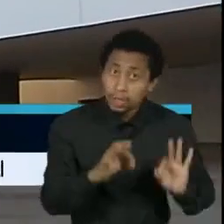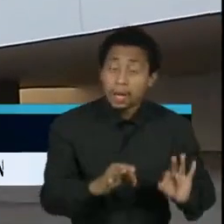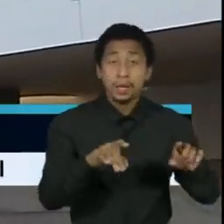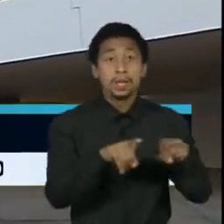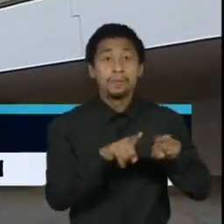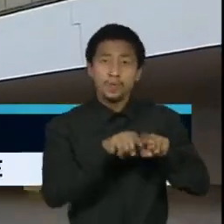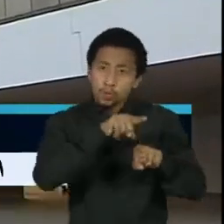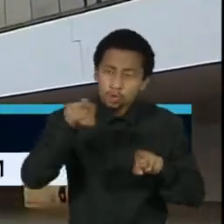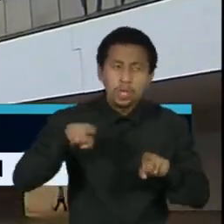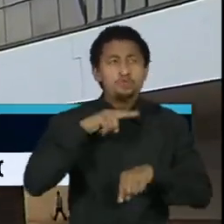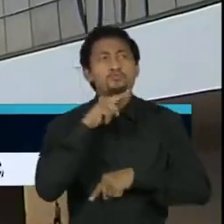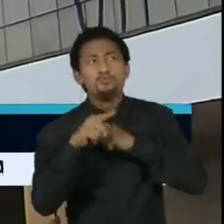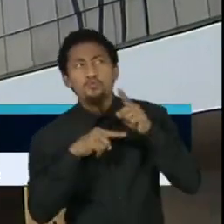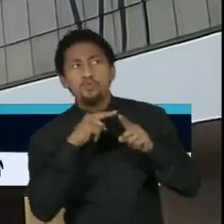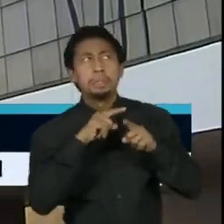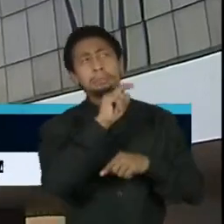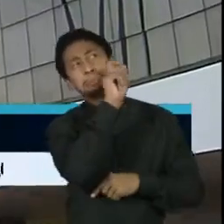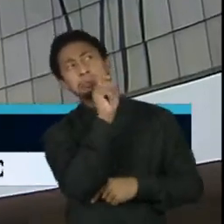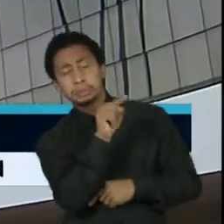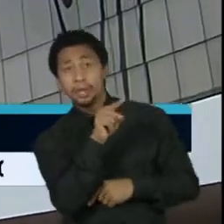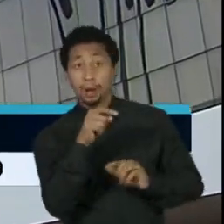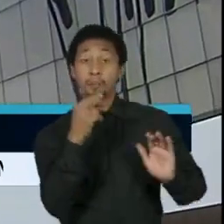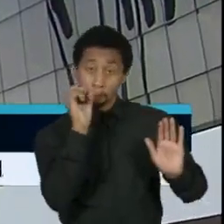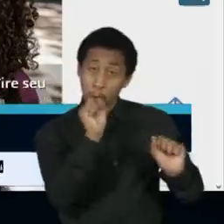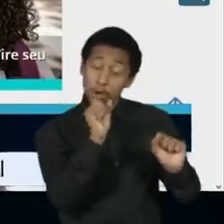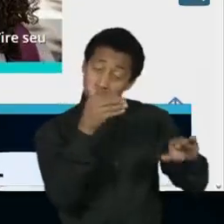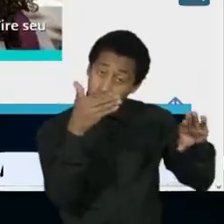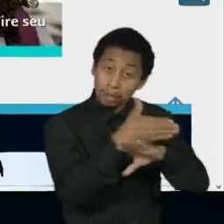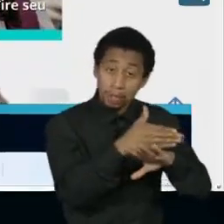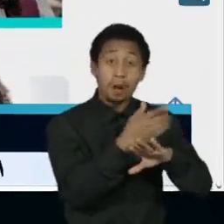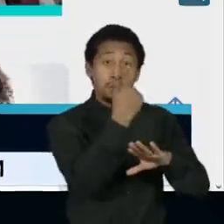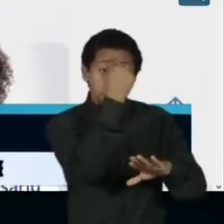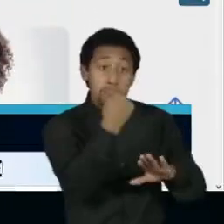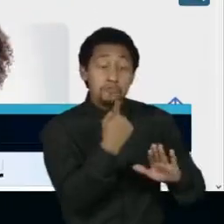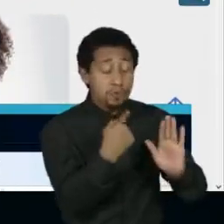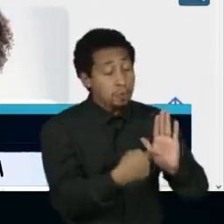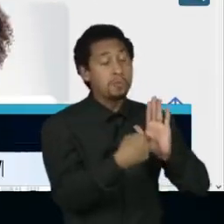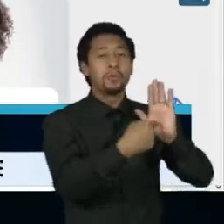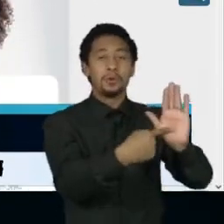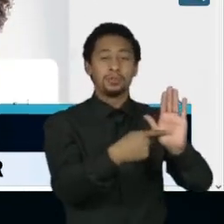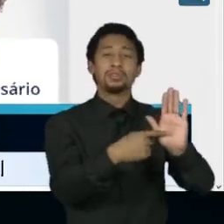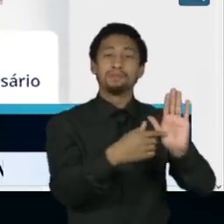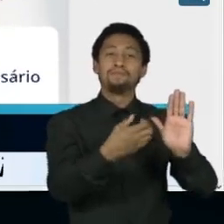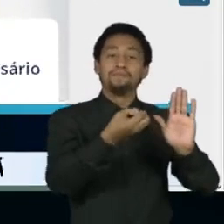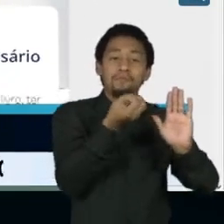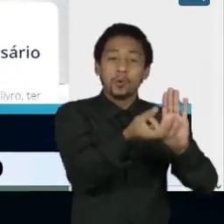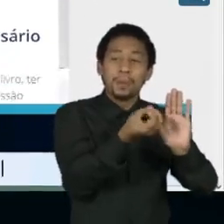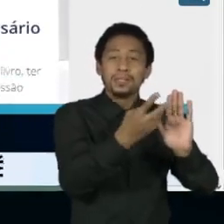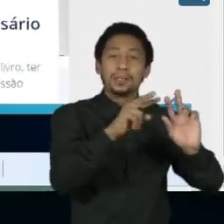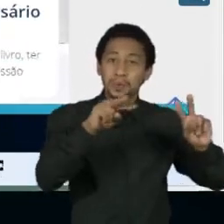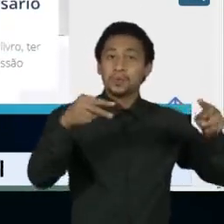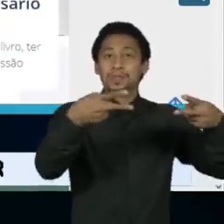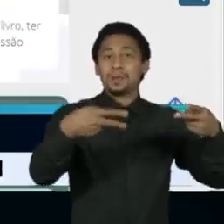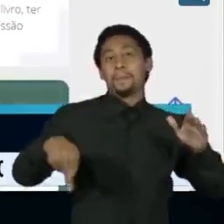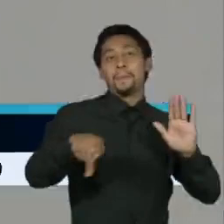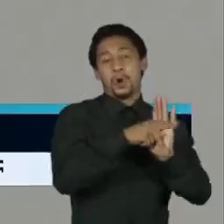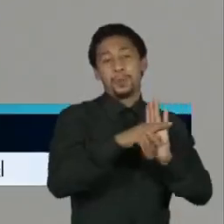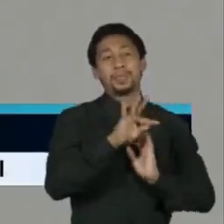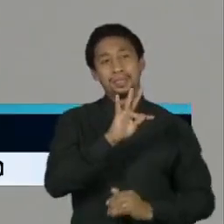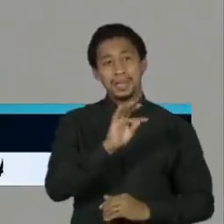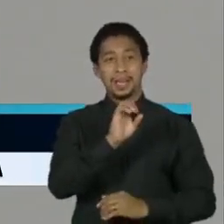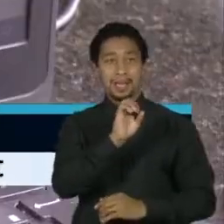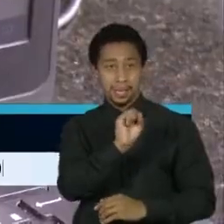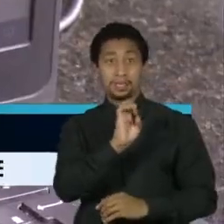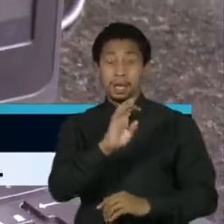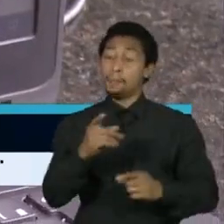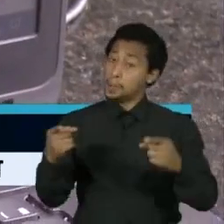e combater a disseminação de notícias falsas. O TSE também tem acordos de cooperação com o